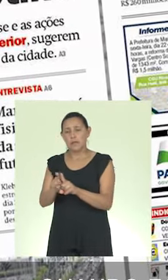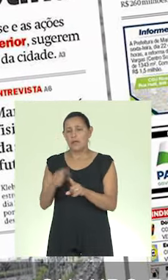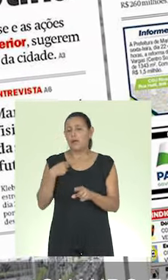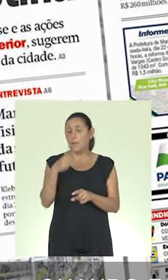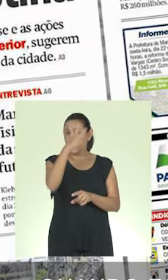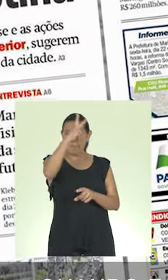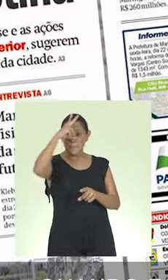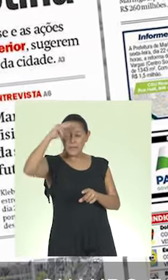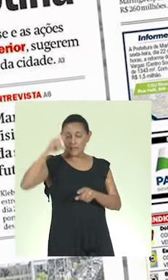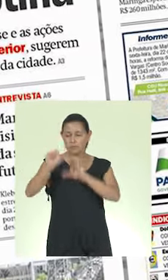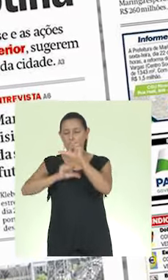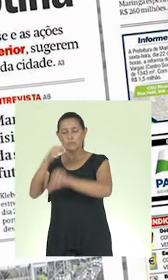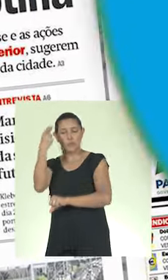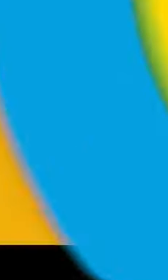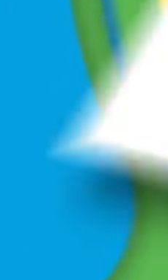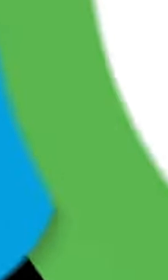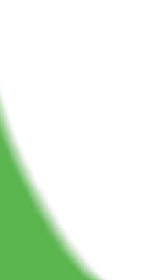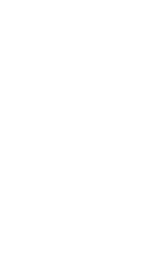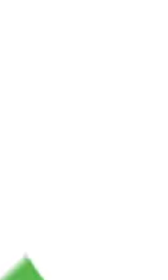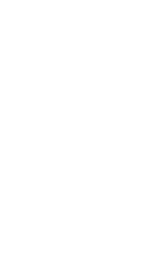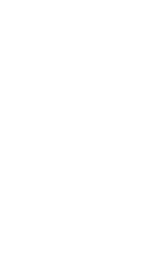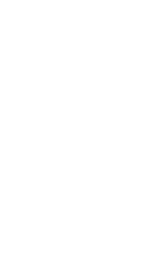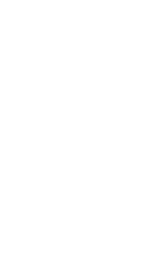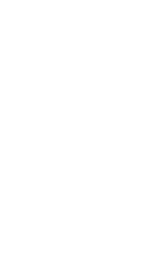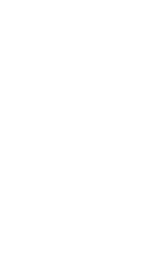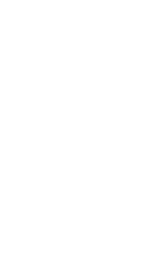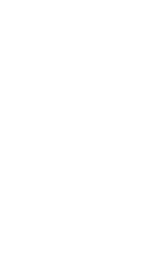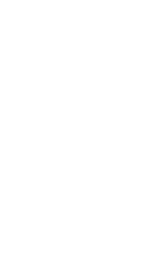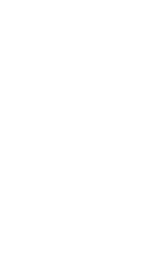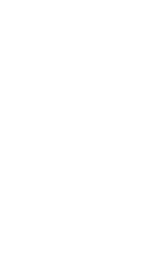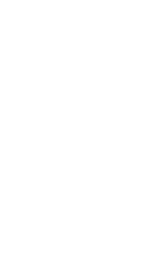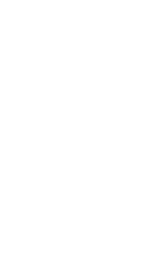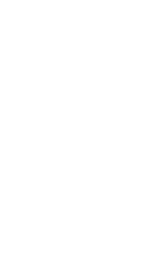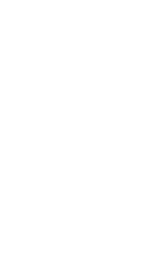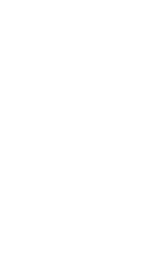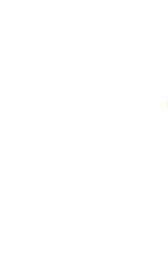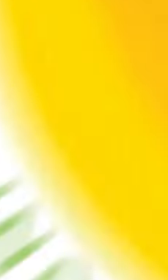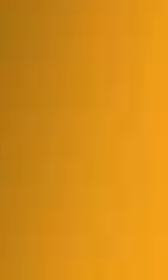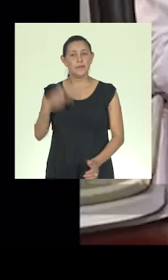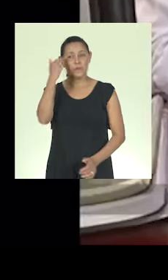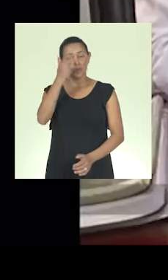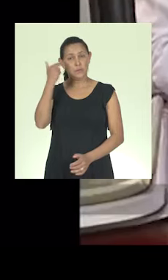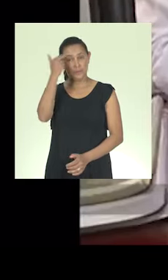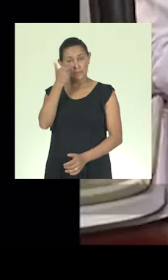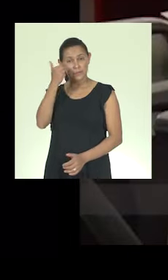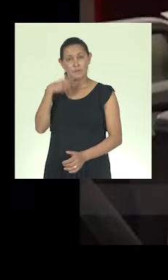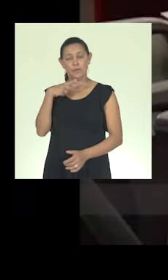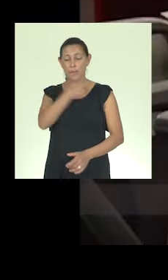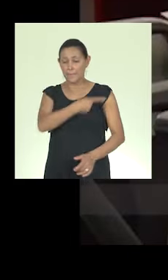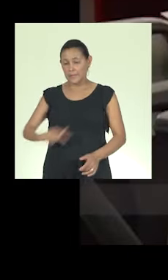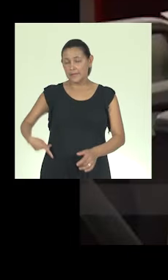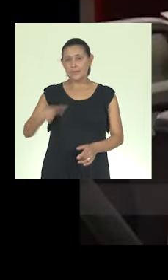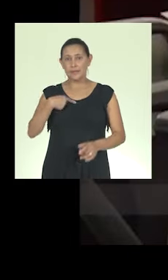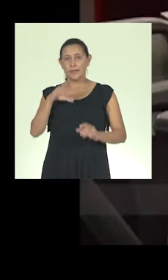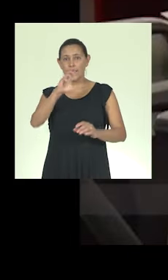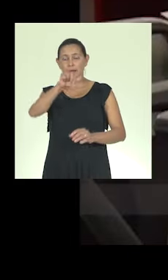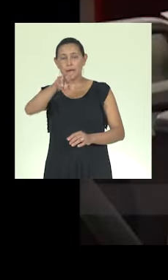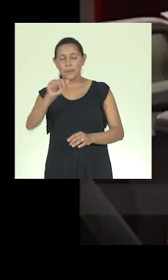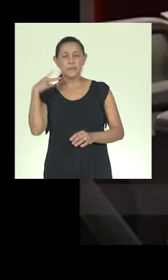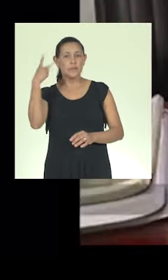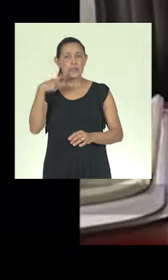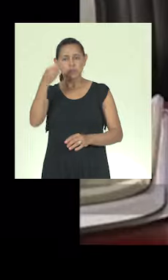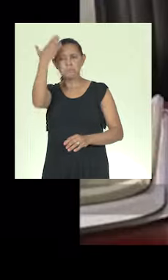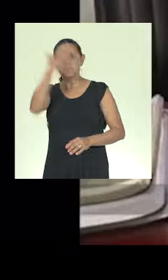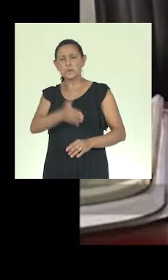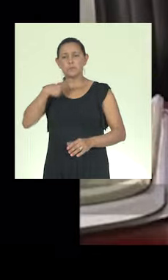um trabalho ainda melhor. Ulisses Maia 12. Ulisses Maia foi presidente da Câmara de Vereadores